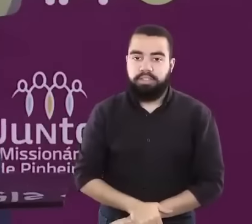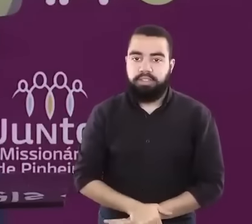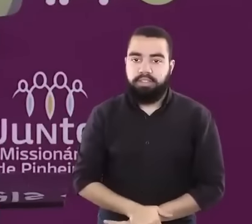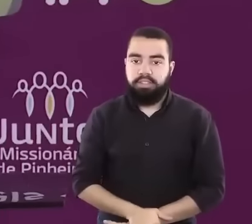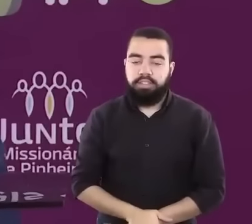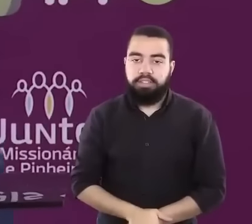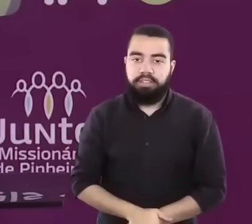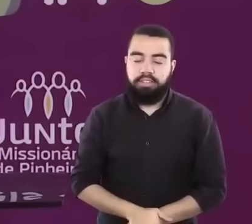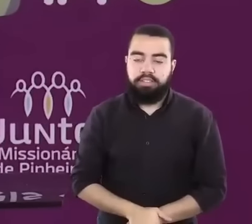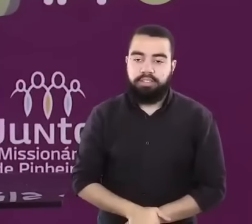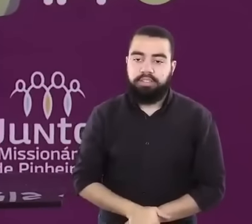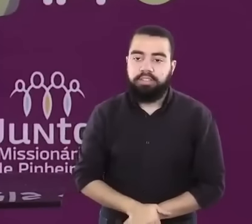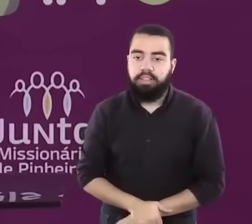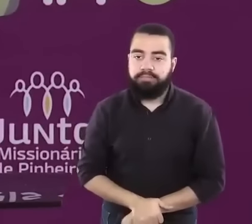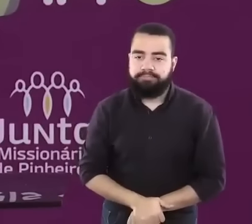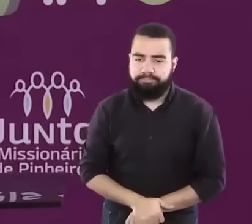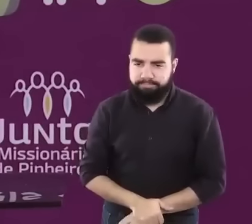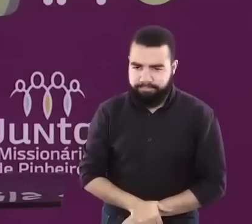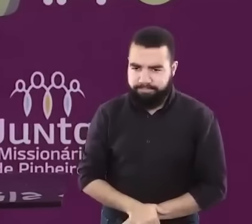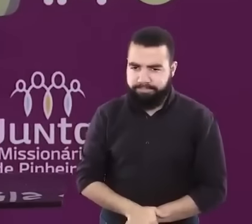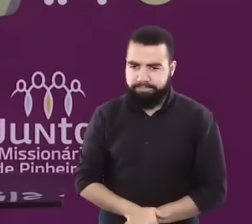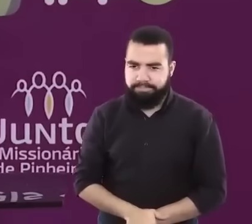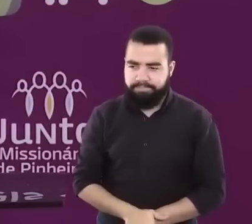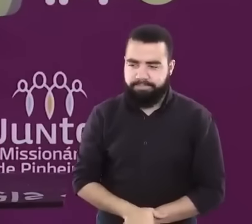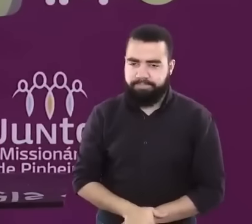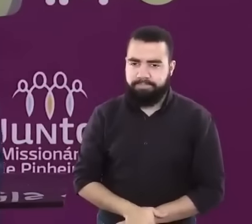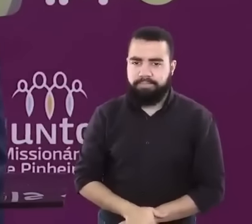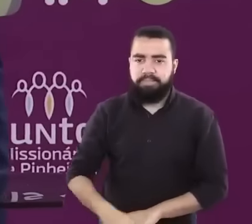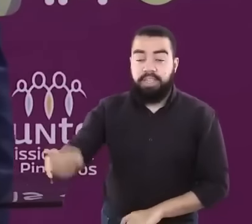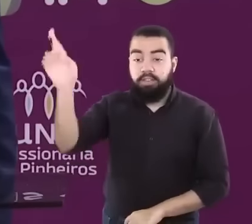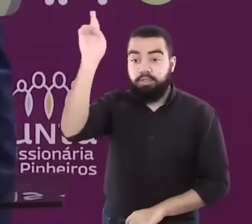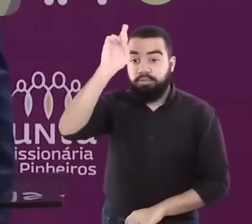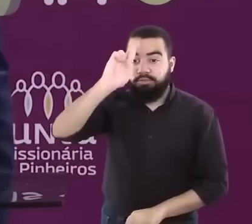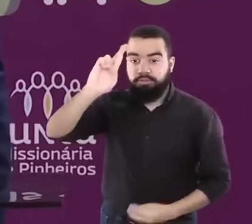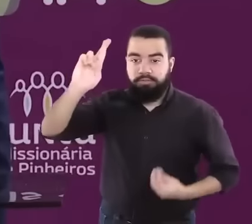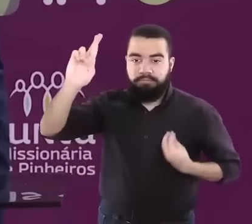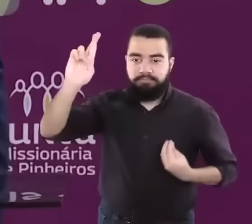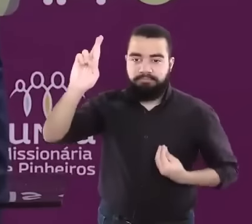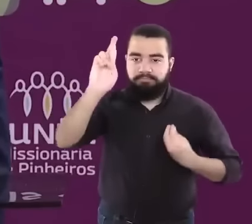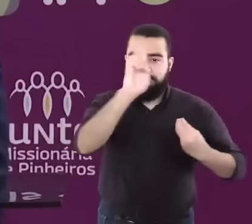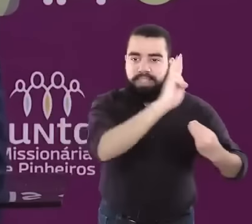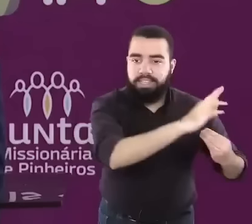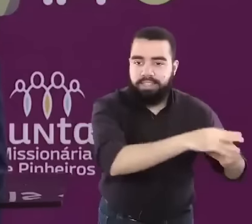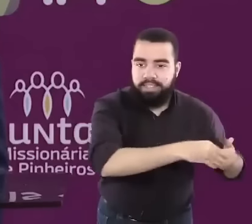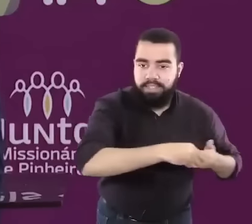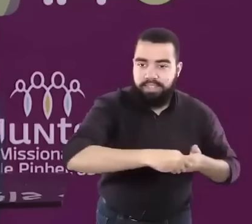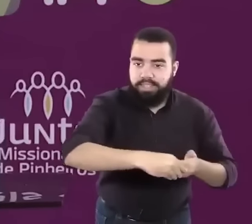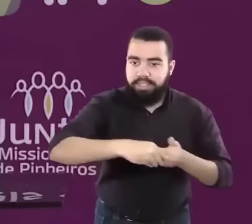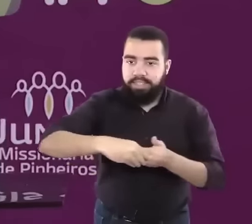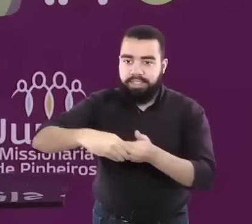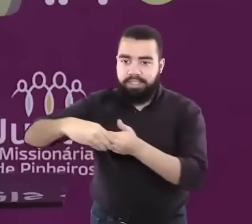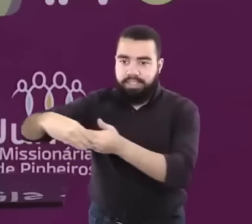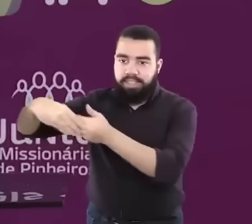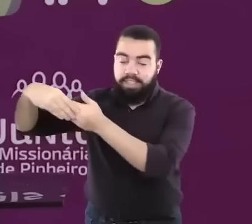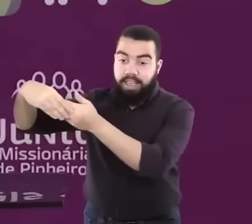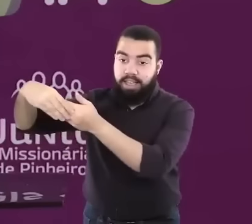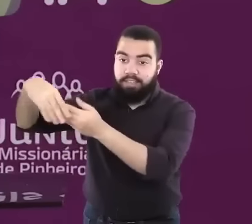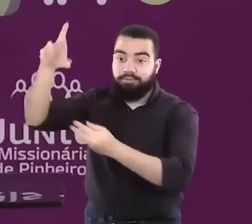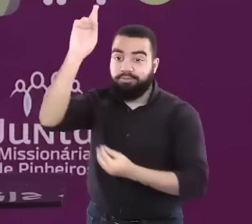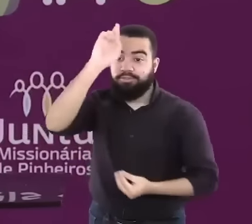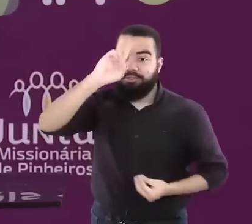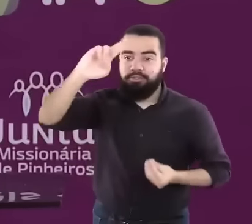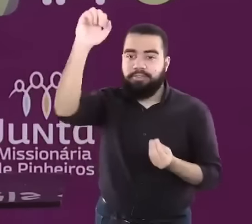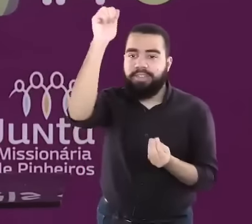dizer que o senhor vai nos conduzir vai nos instruir vai